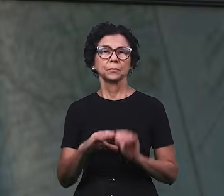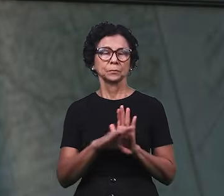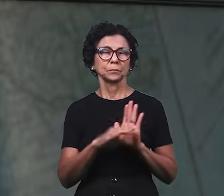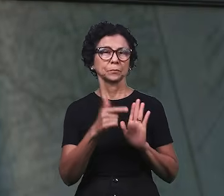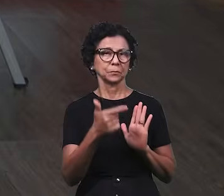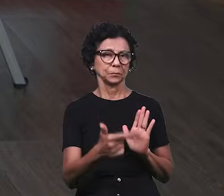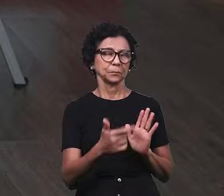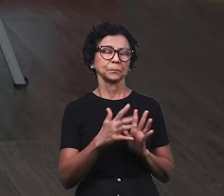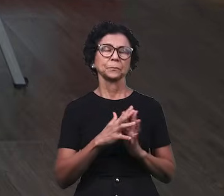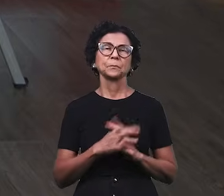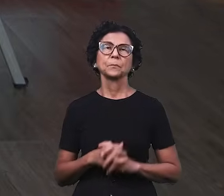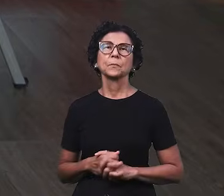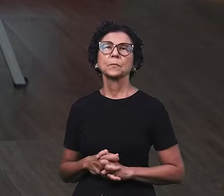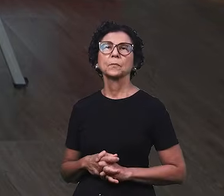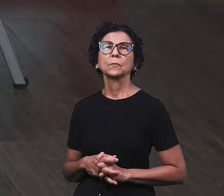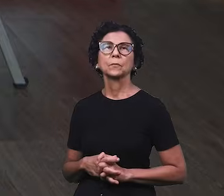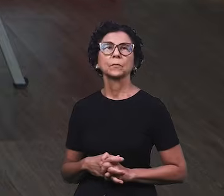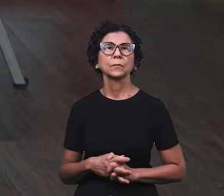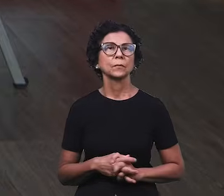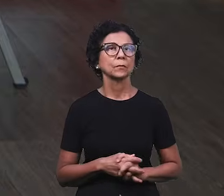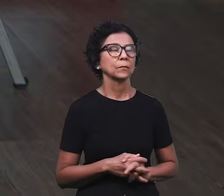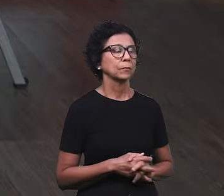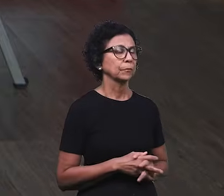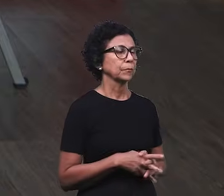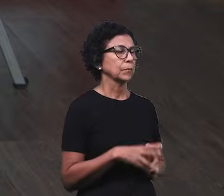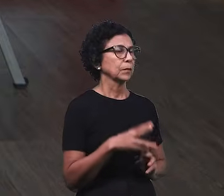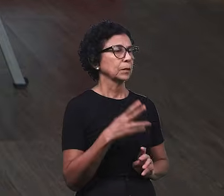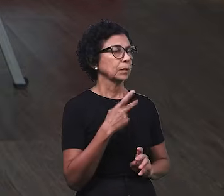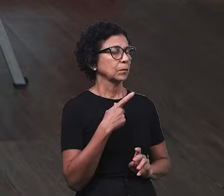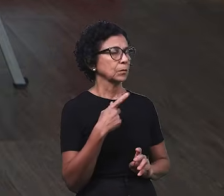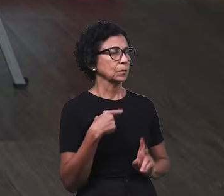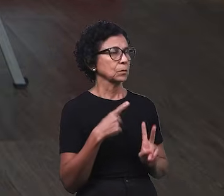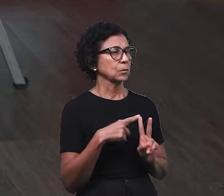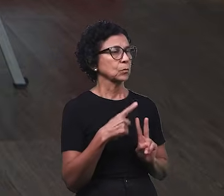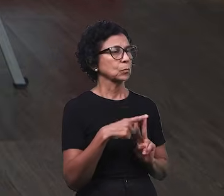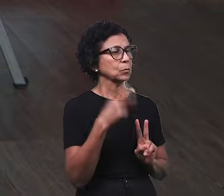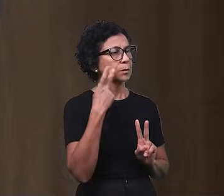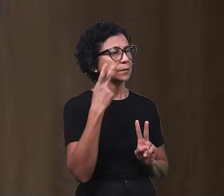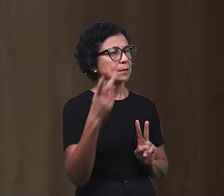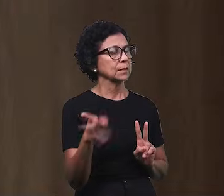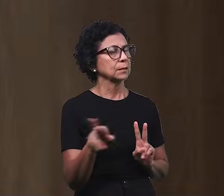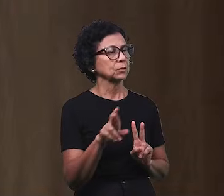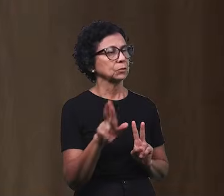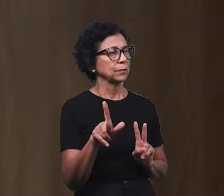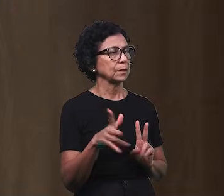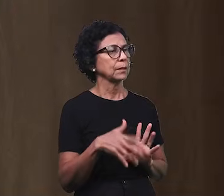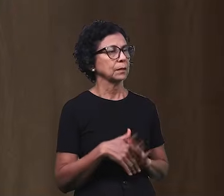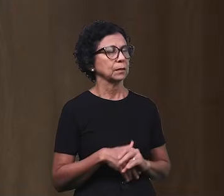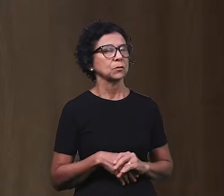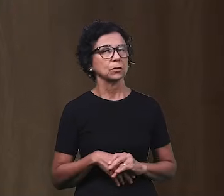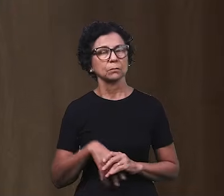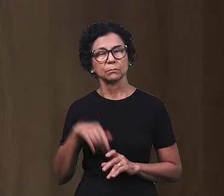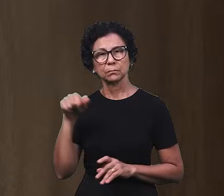2. Pastor Eduardo, nós vemos aqui duas visitas, né, diferentes. Os pastores tiveram a visita